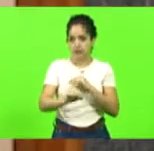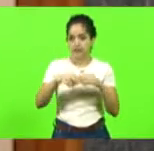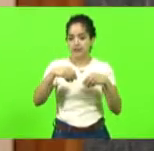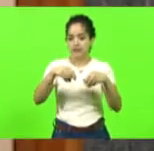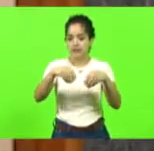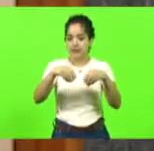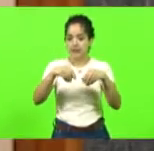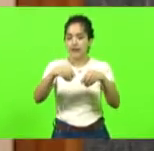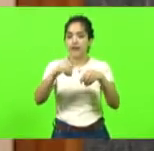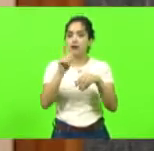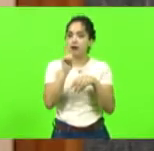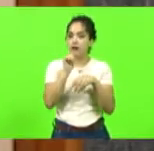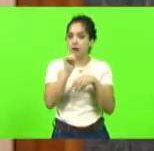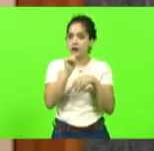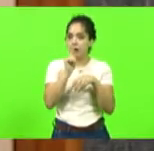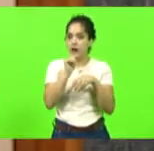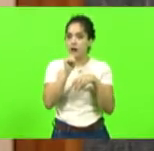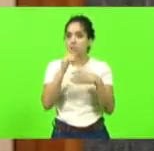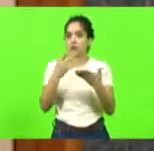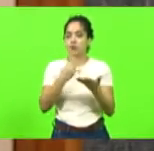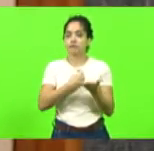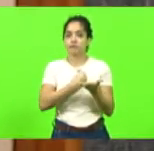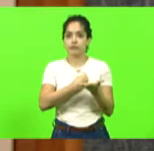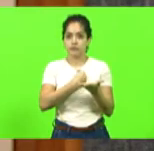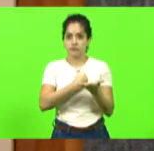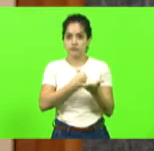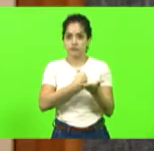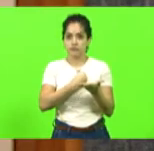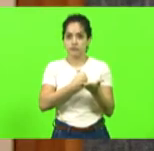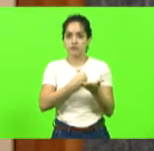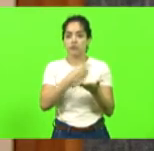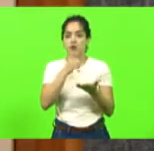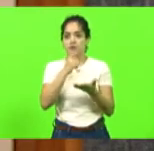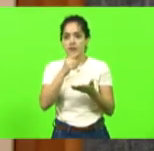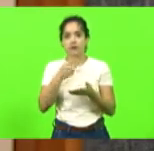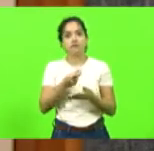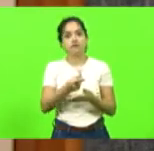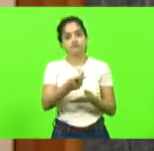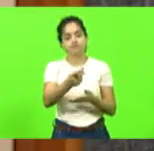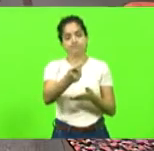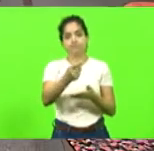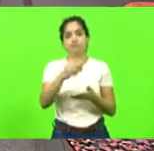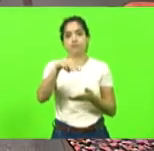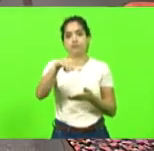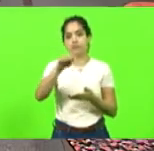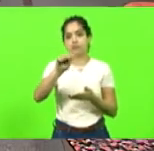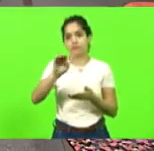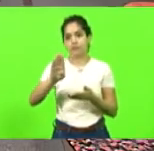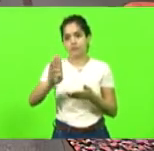à água e ao bem viver. Vida longa ao MAB. Obrigada.